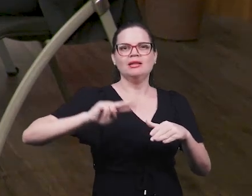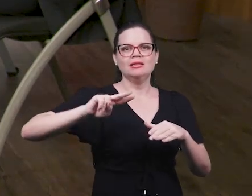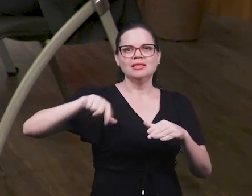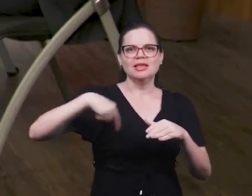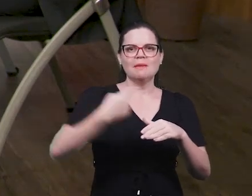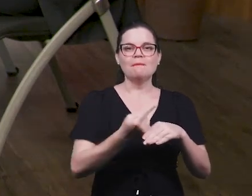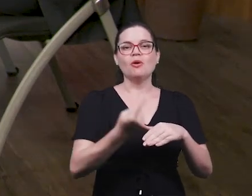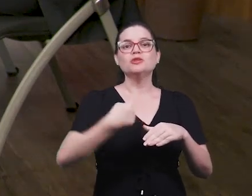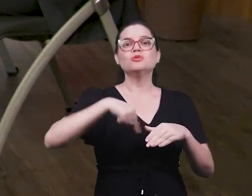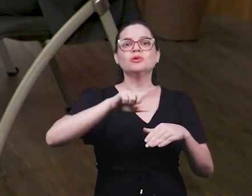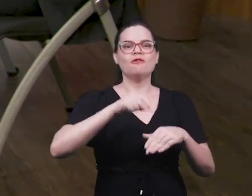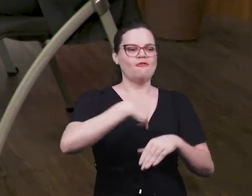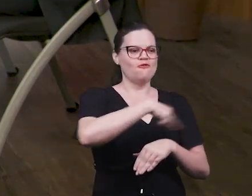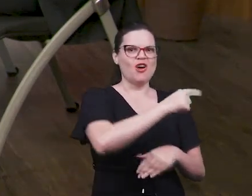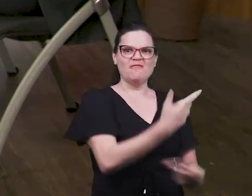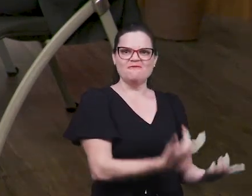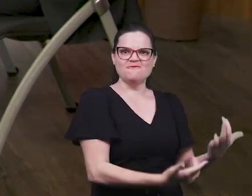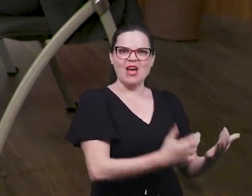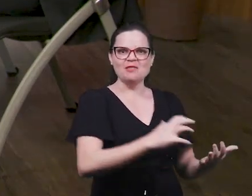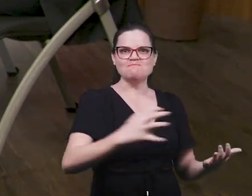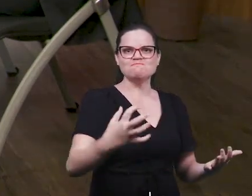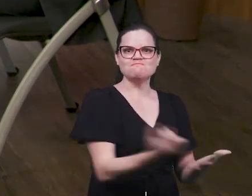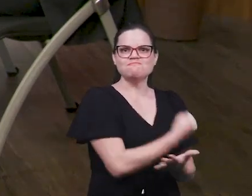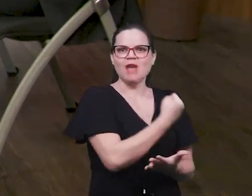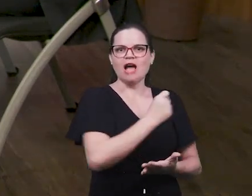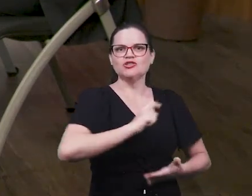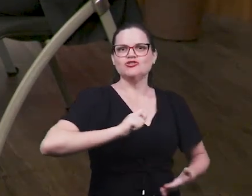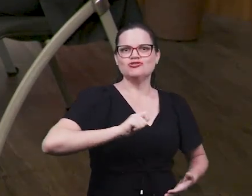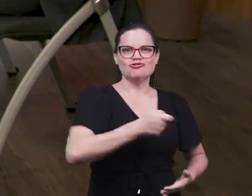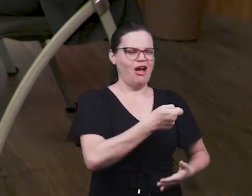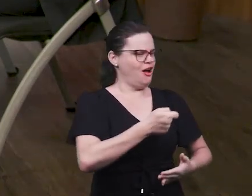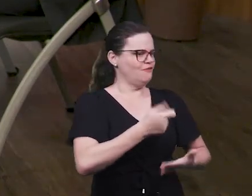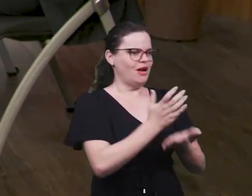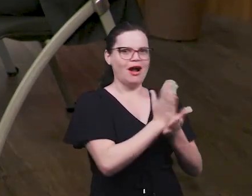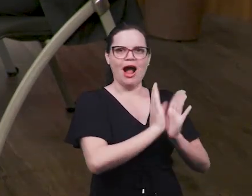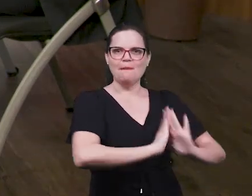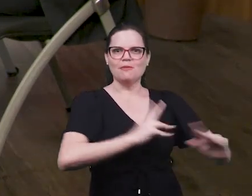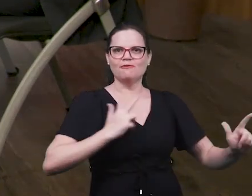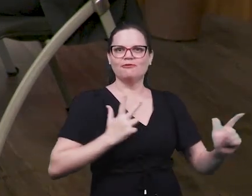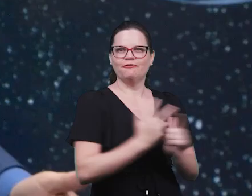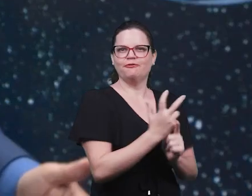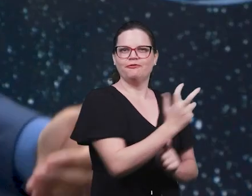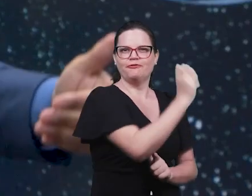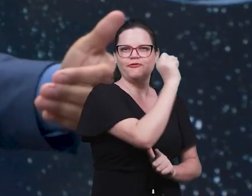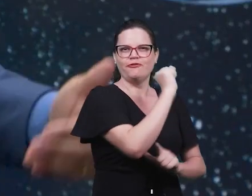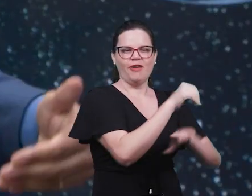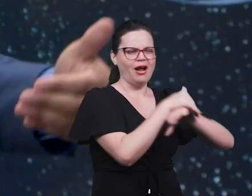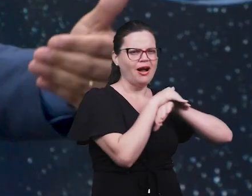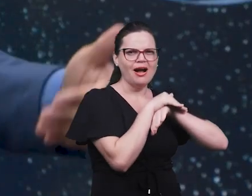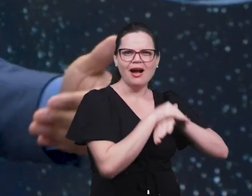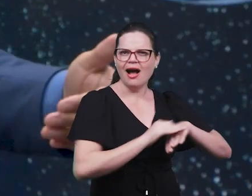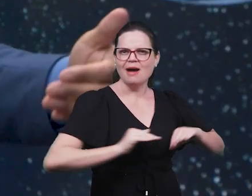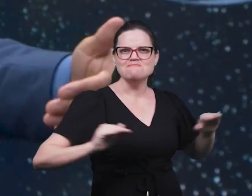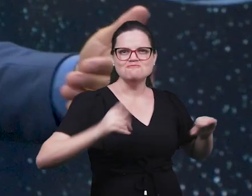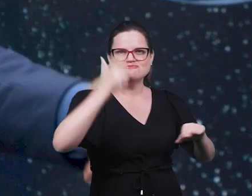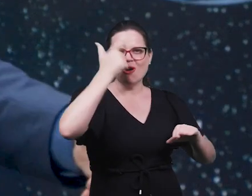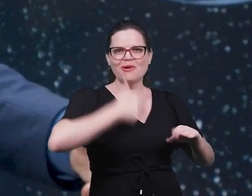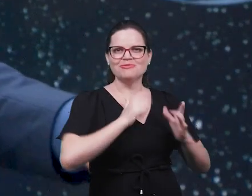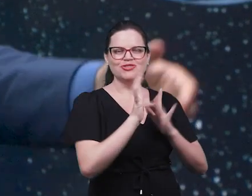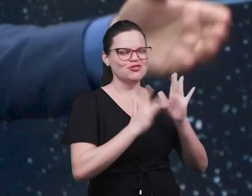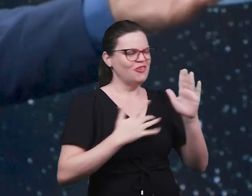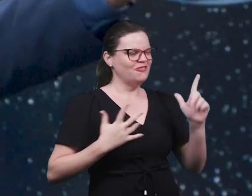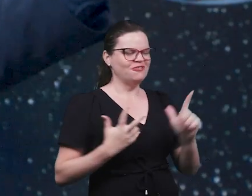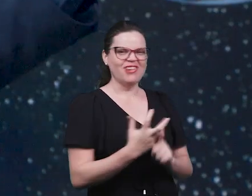Onde está, ó morte, o teu aguilhão? Onde está a morte, a tua vitória? Tragada foi a morte na